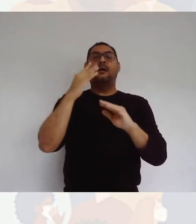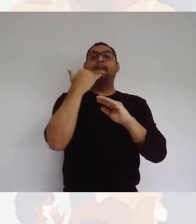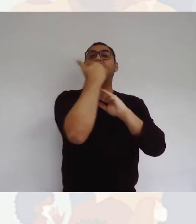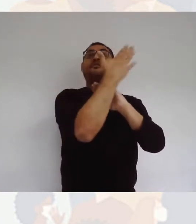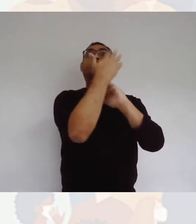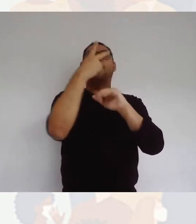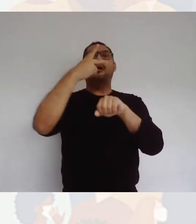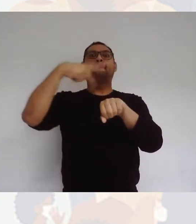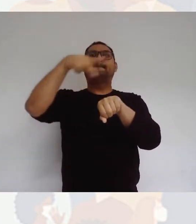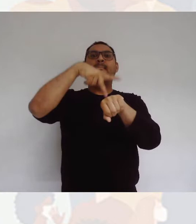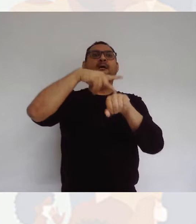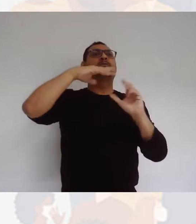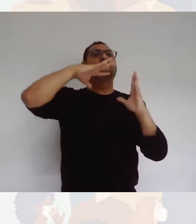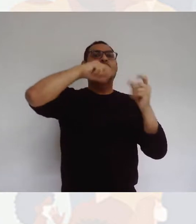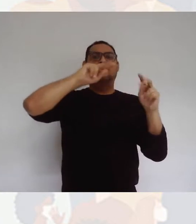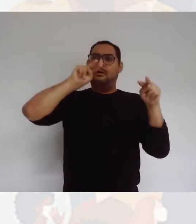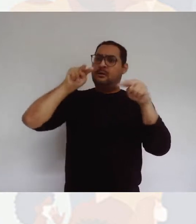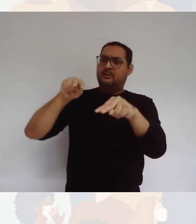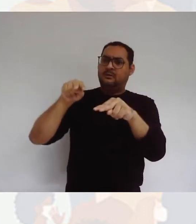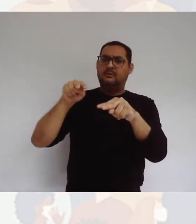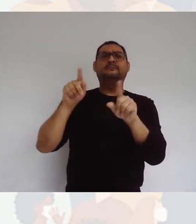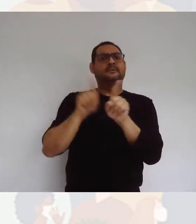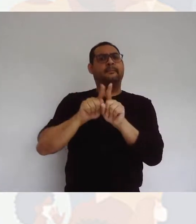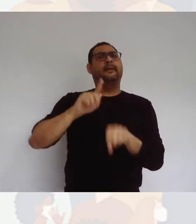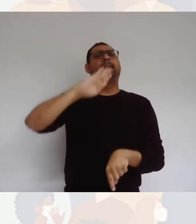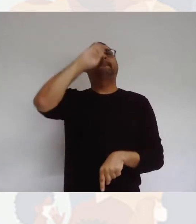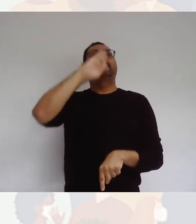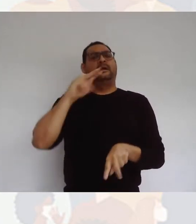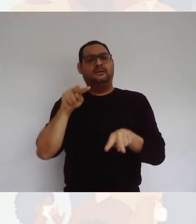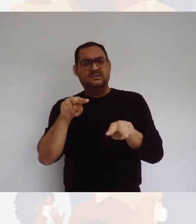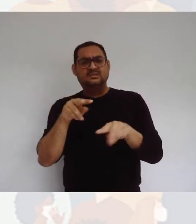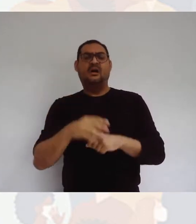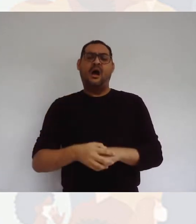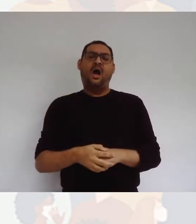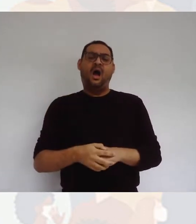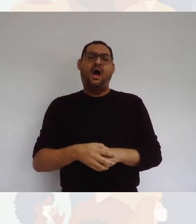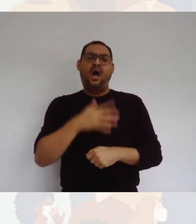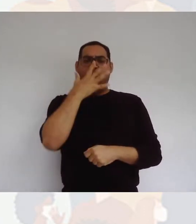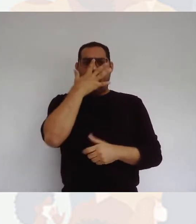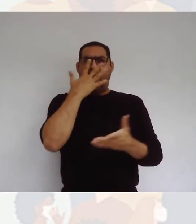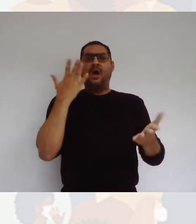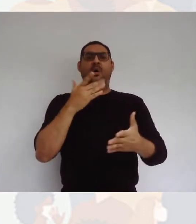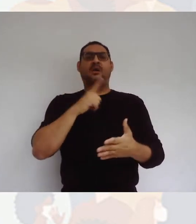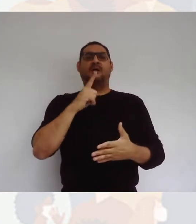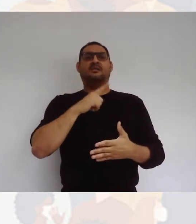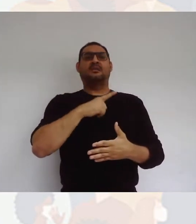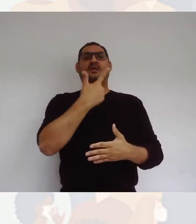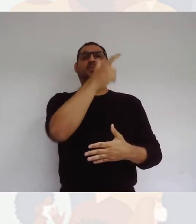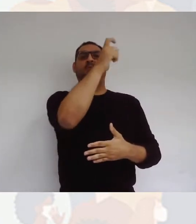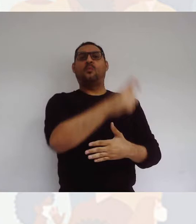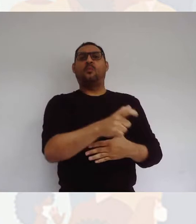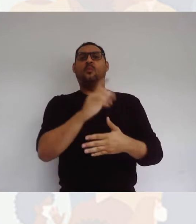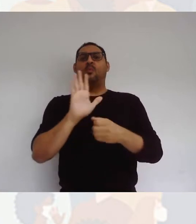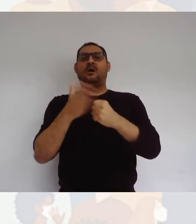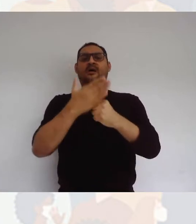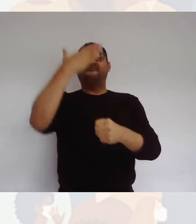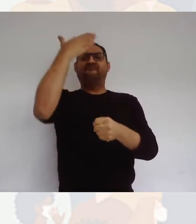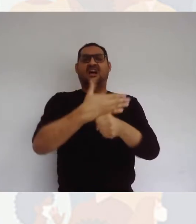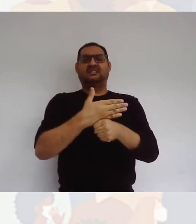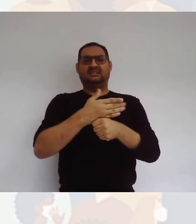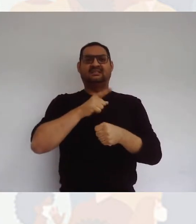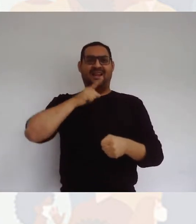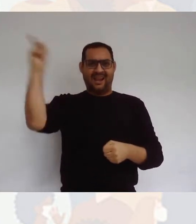Brasil, né, e mesmo no Brasil, ficavam assim. Agora você tem uma líder fascista de carteirinha na Itália,